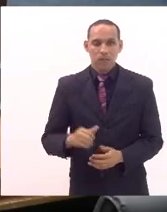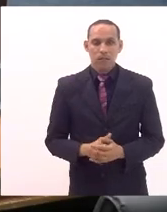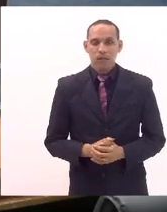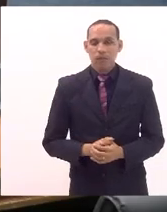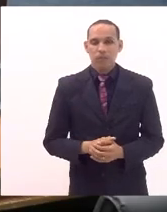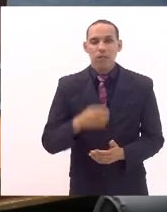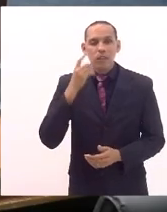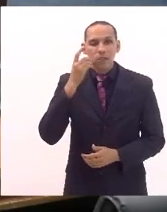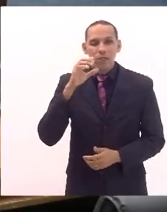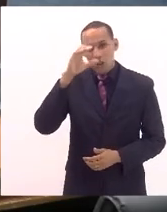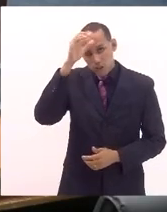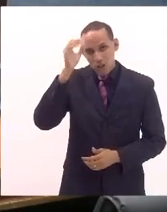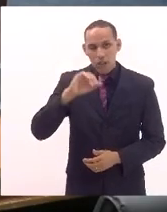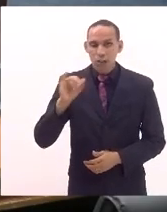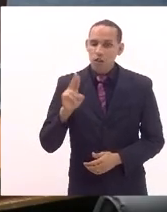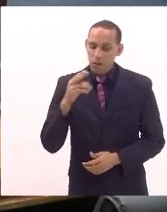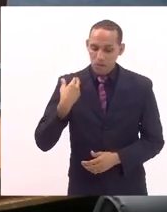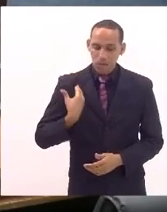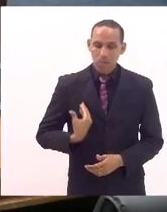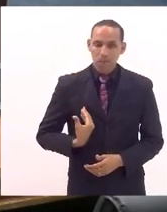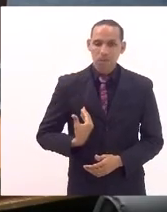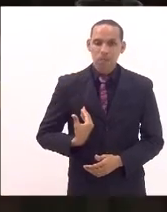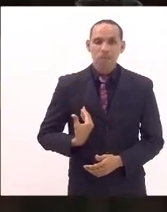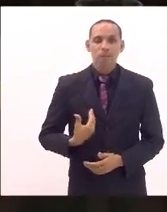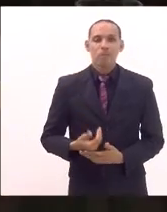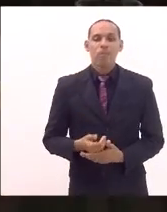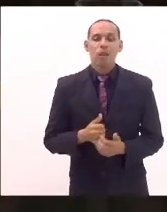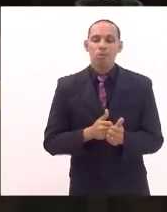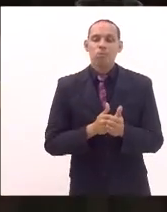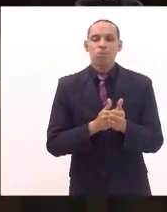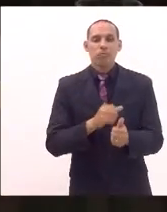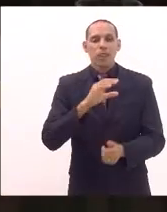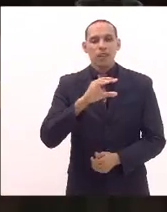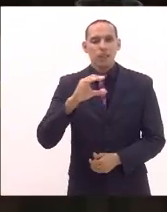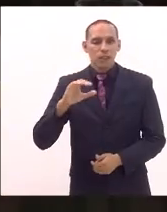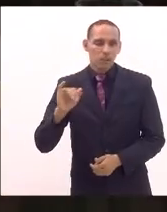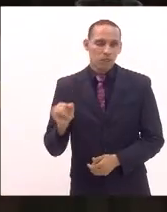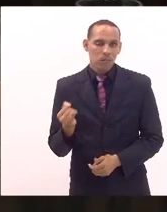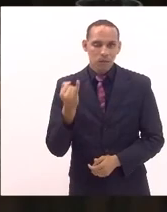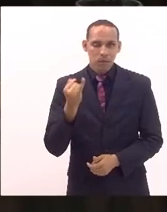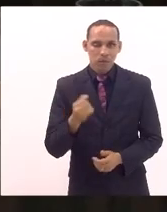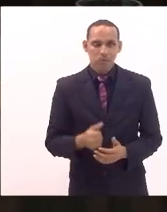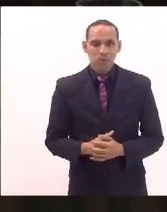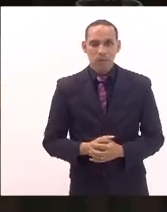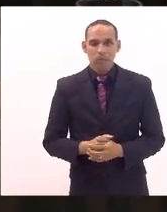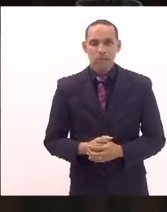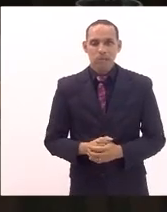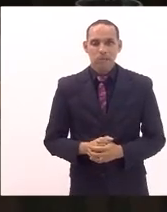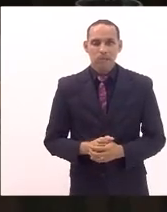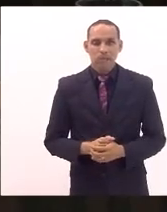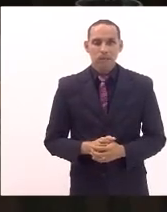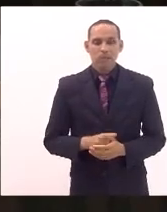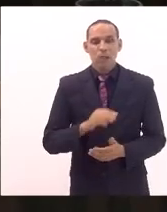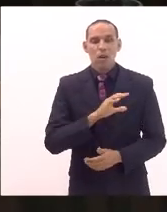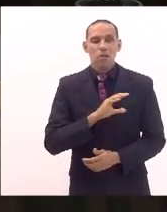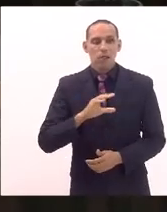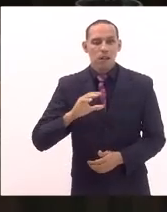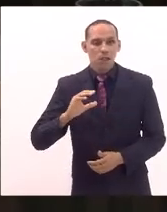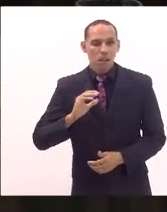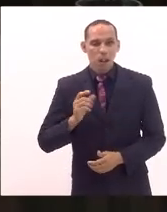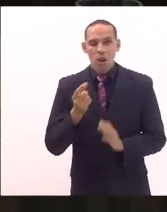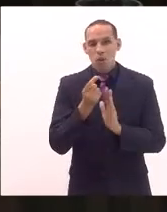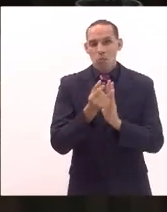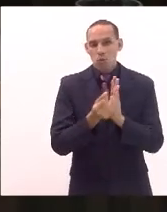o deputado a tia Ju que aqui está acompanho o parecer da ccj e pela comissão de orçamento